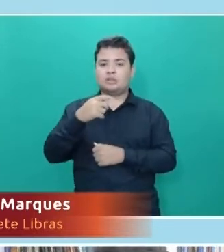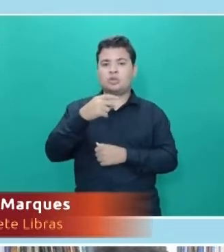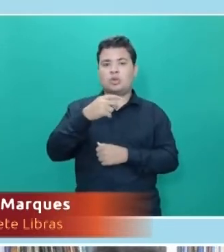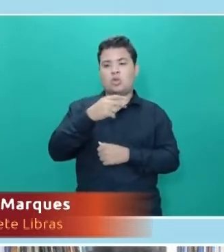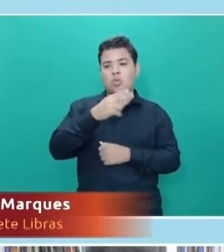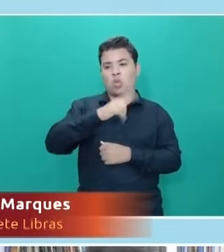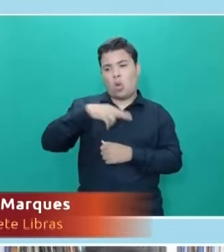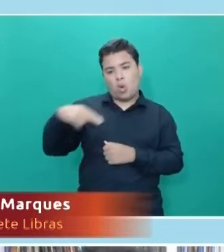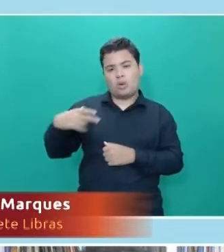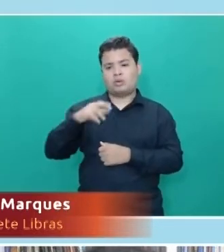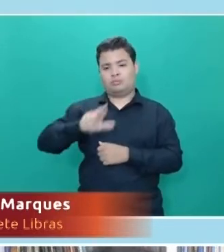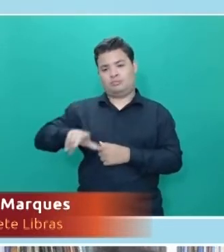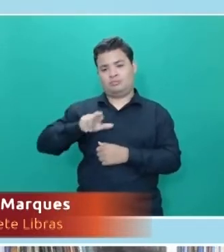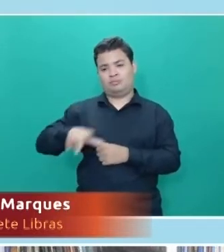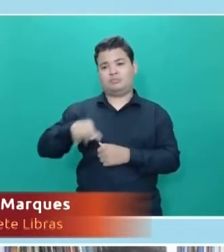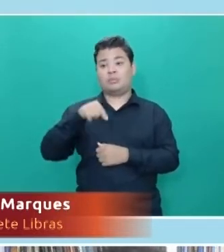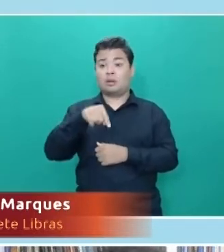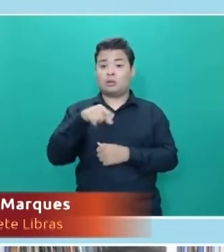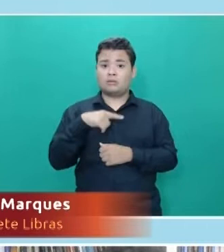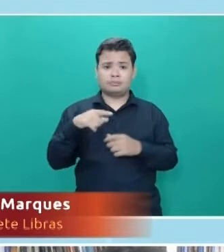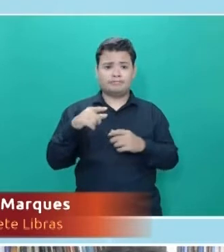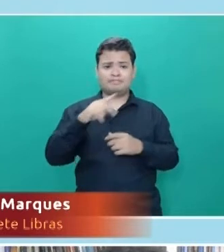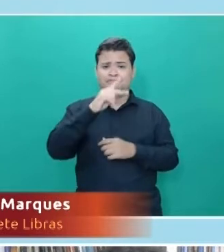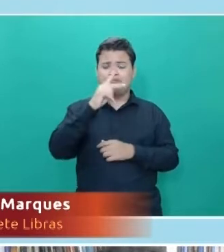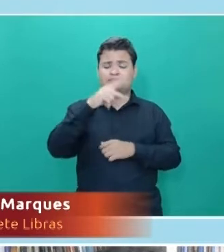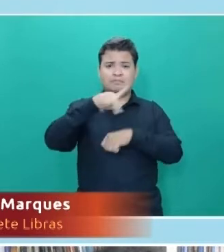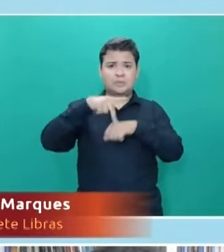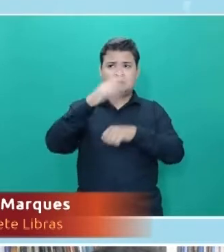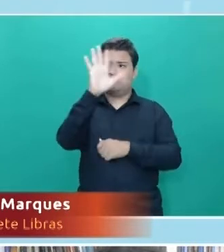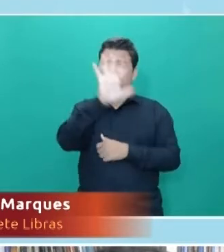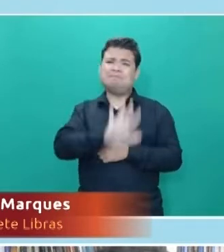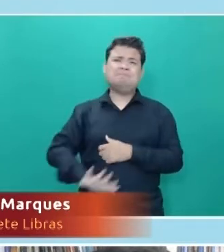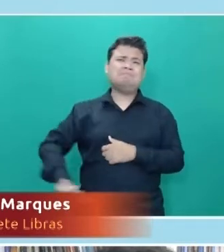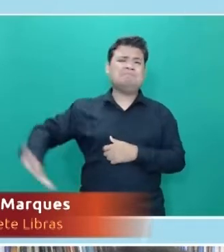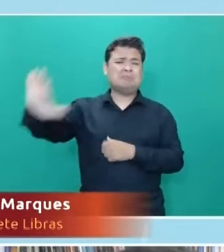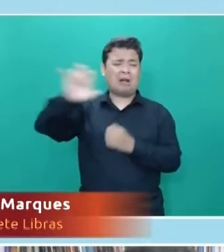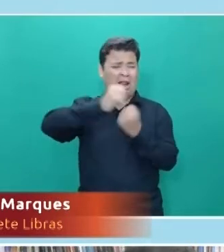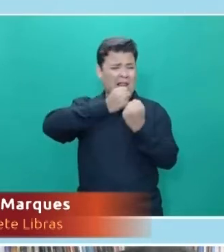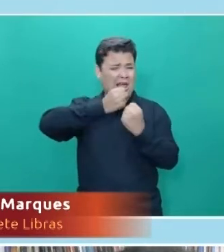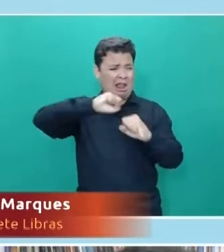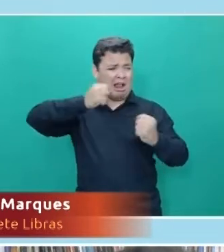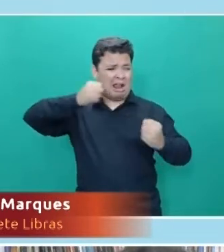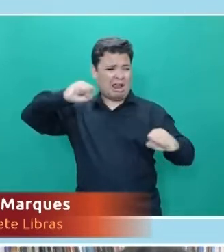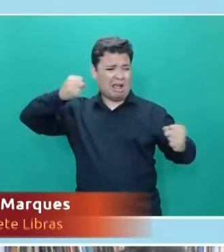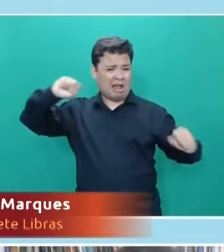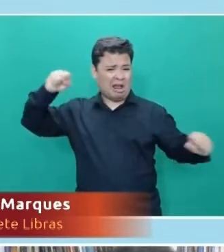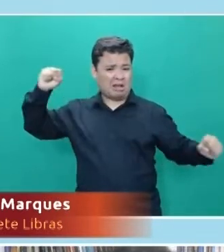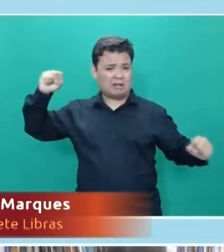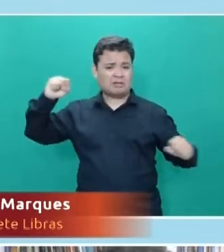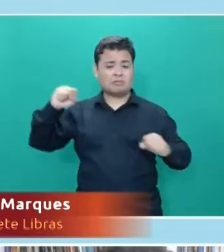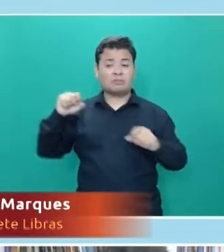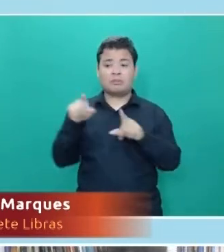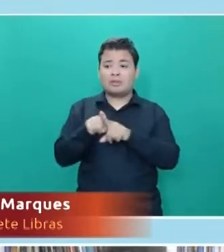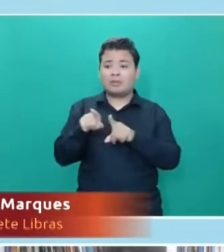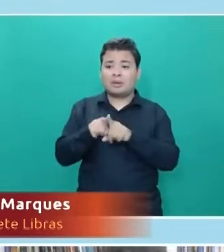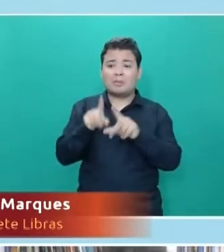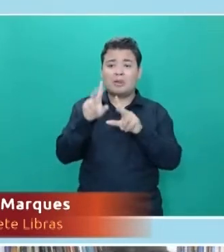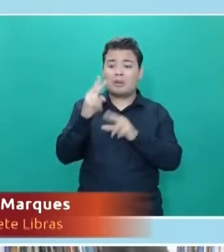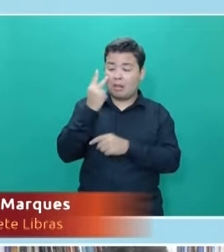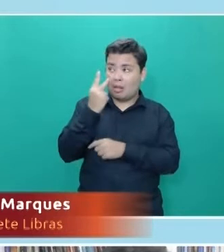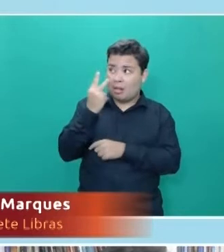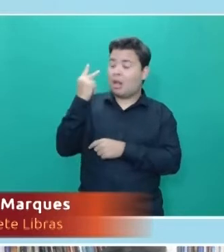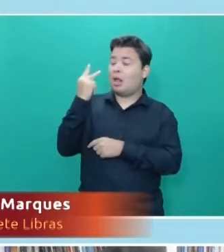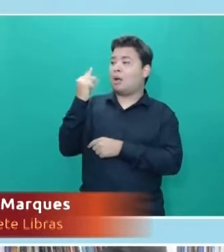de 8,5 milhões de quilômetros quadrados, um país que a escravidão está aqui no espelho, no retrovisor nosso e na